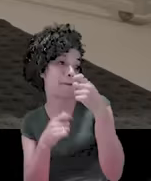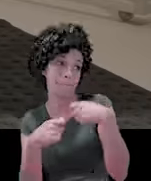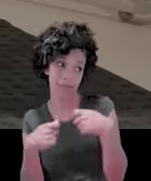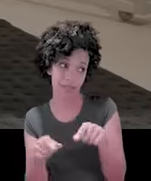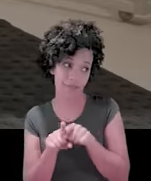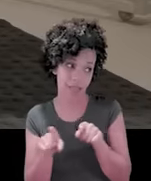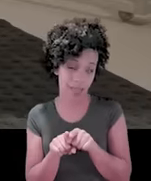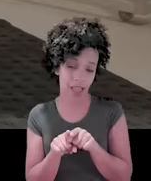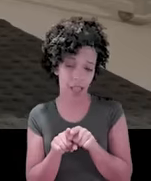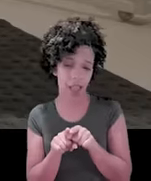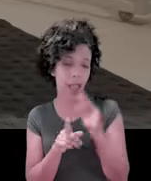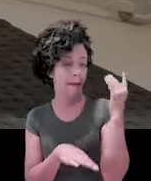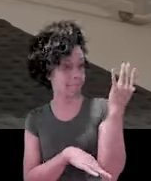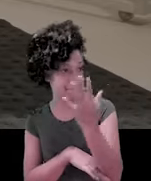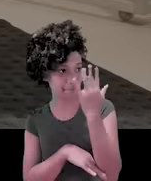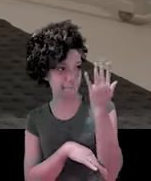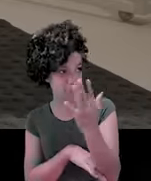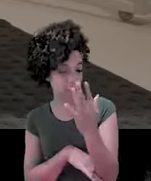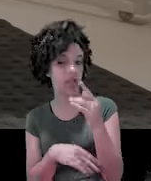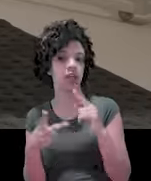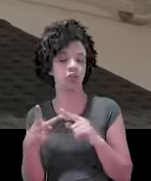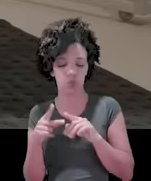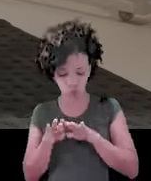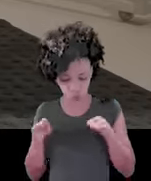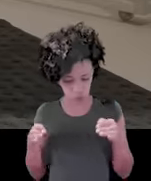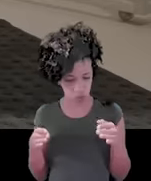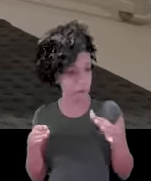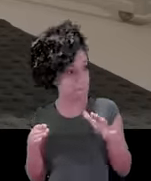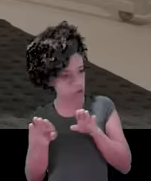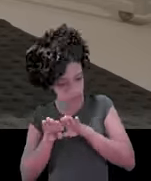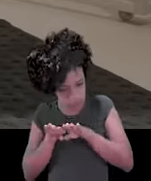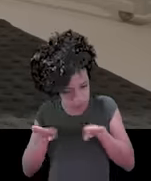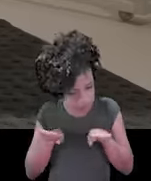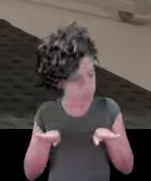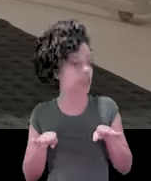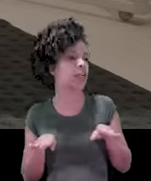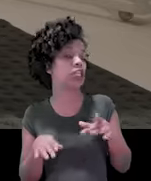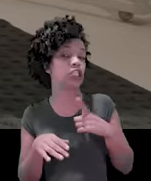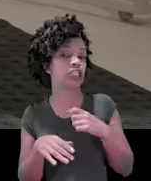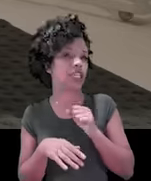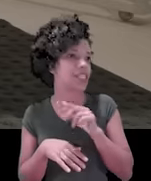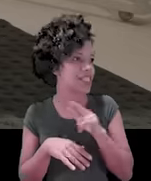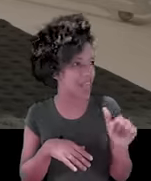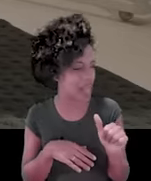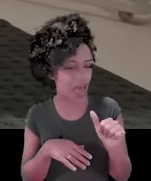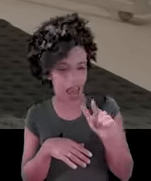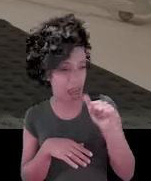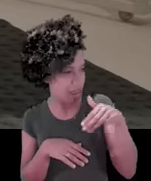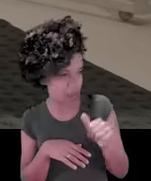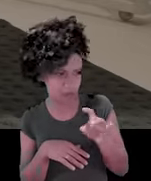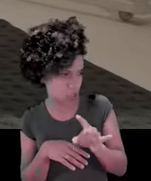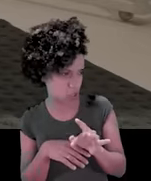eu precisava que tivesse a palmeira eu precisava que o chão Fosse mais ou menos plano tinha cara tinha Serra quero uma